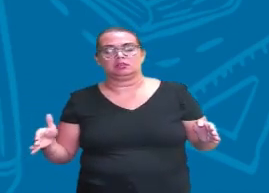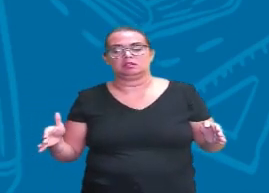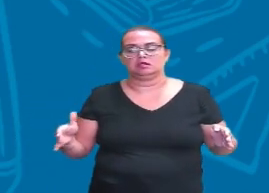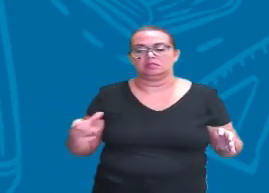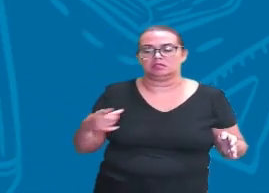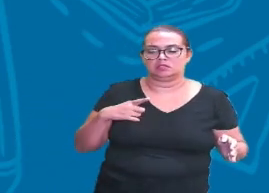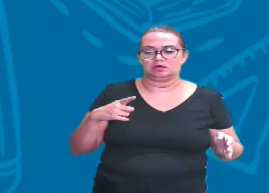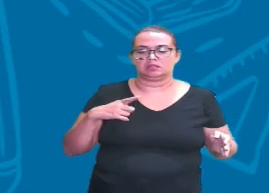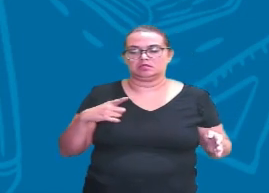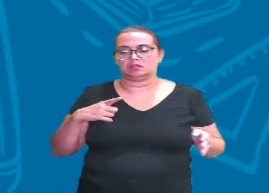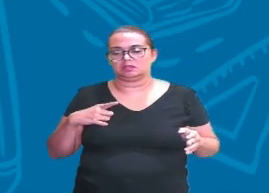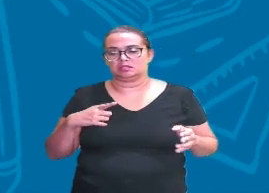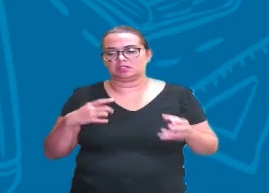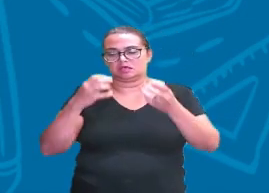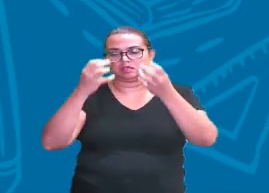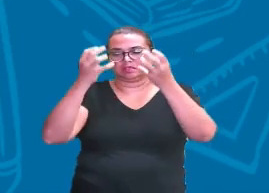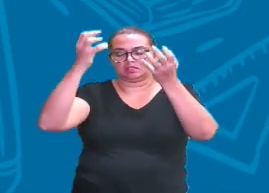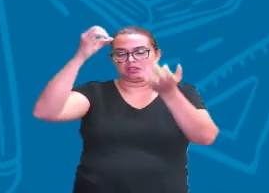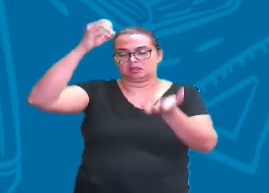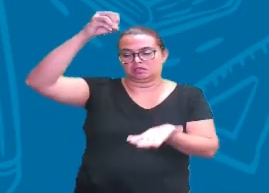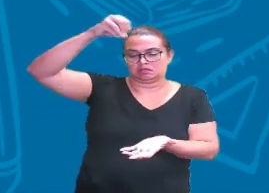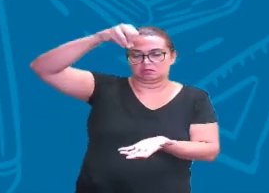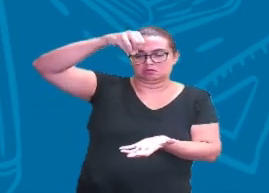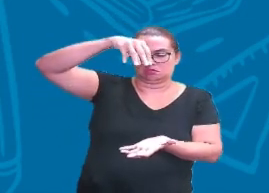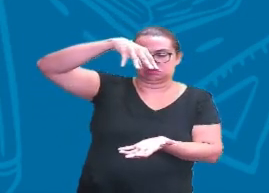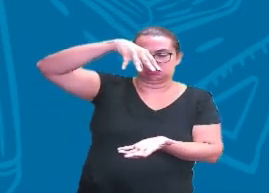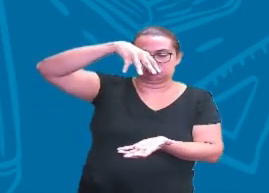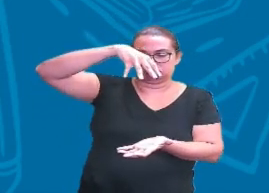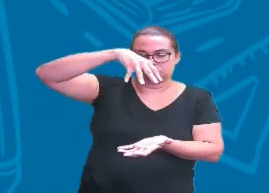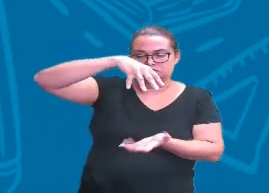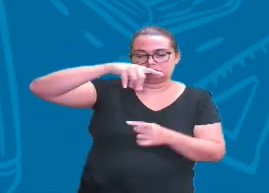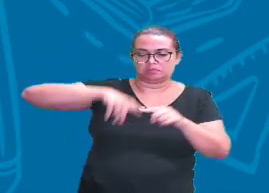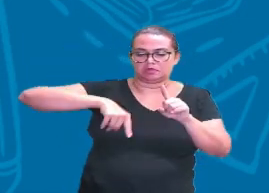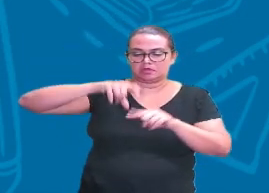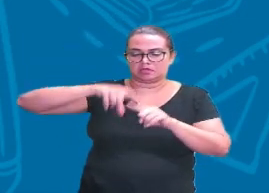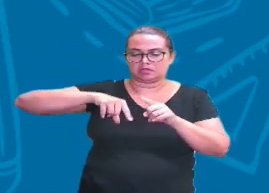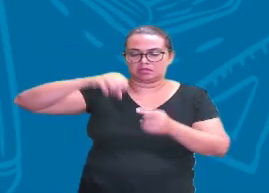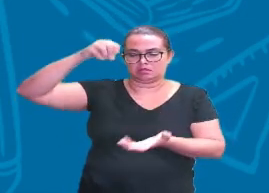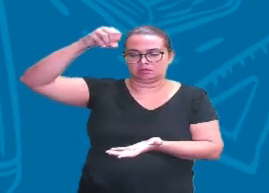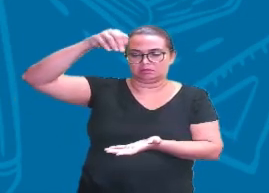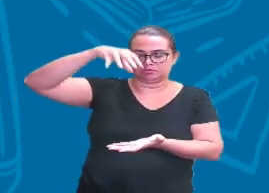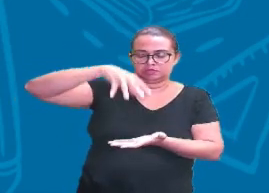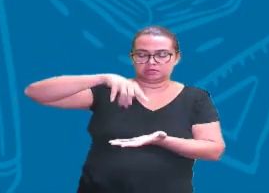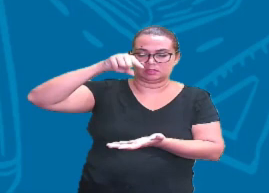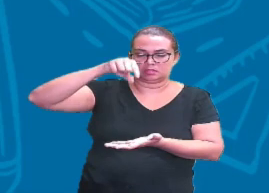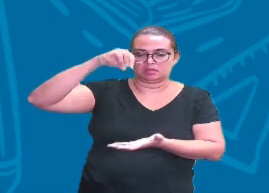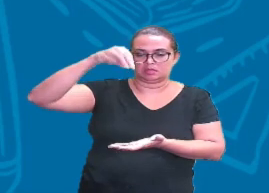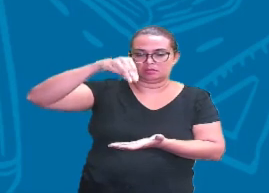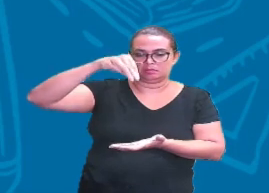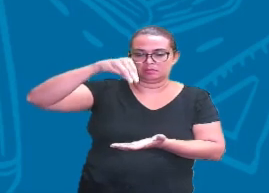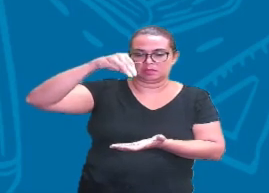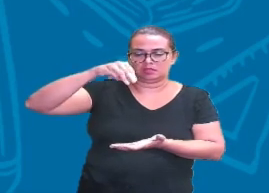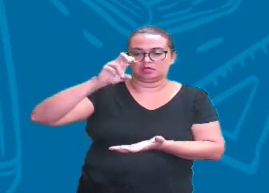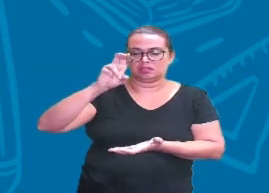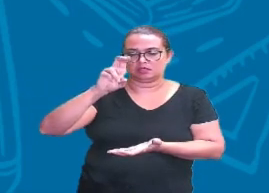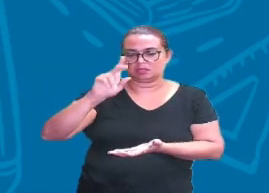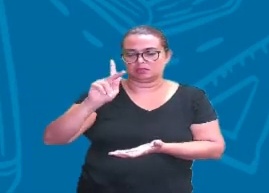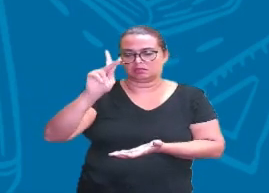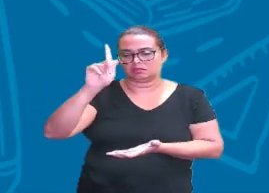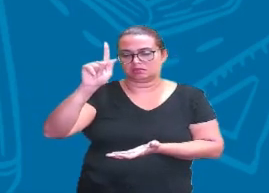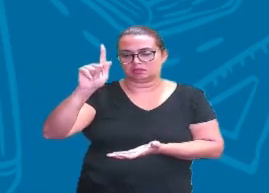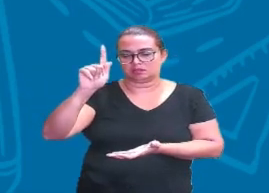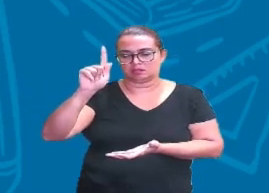um corpo que está caindo aqui na mesinha. Ele tem uma massa, olha a massa de quanto? De